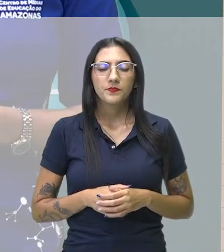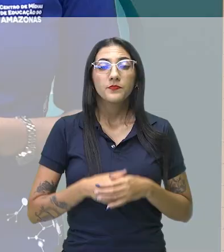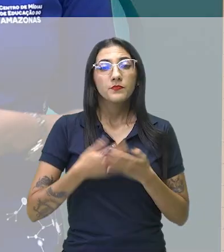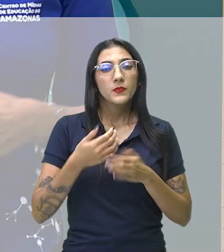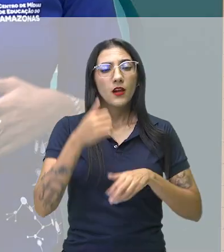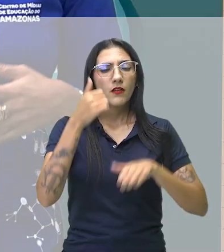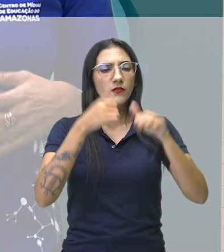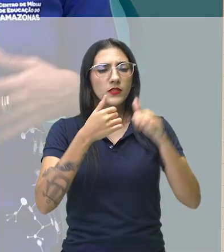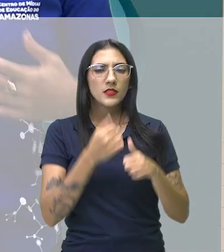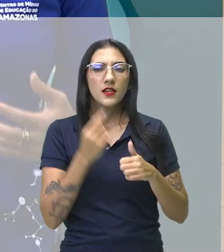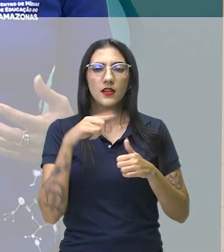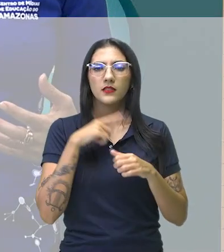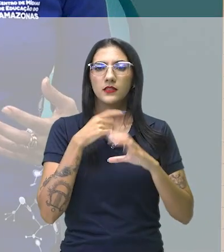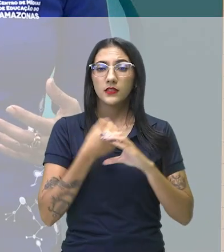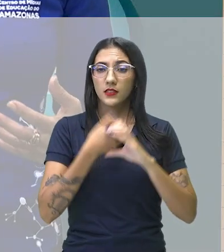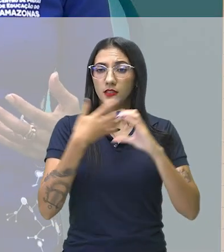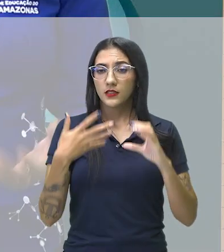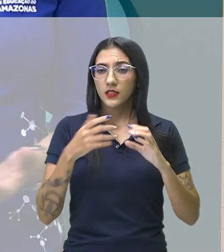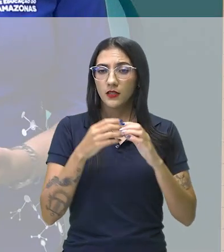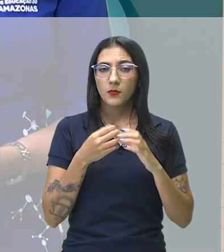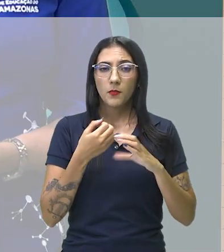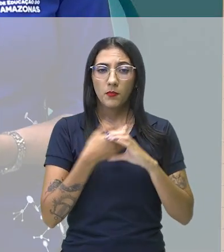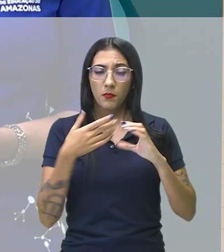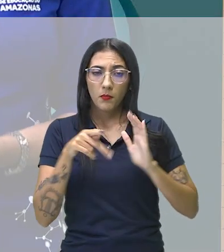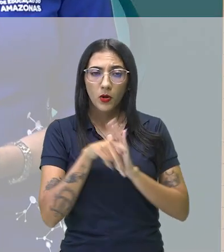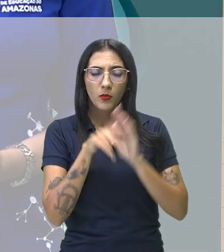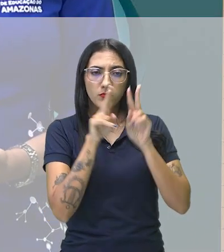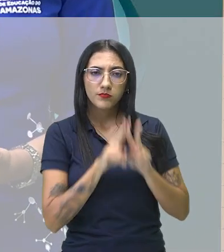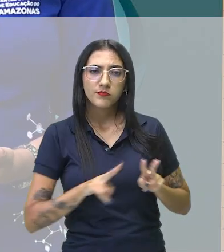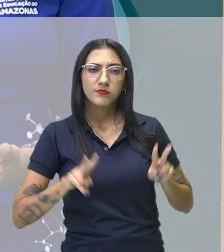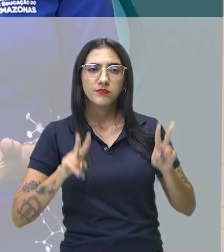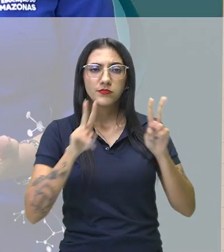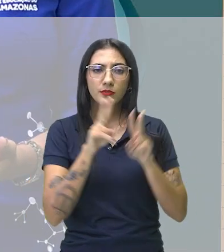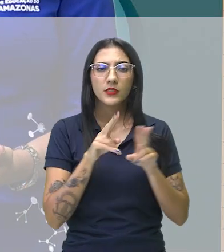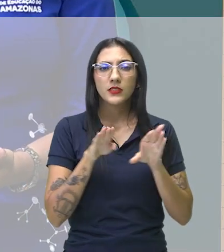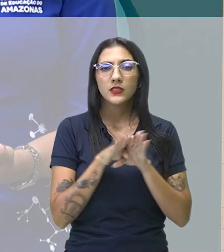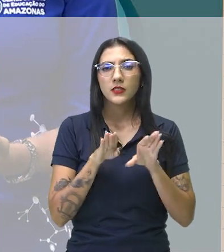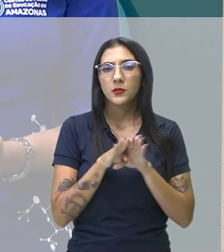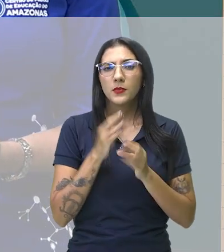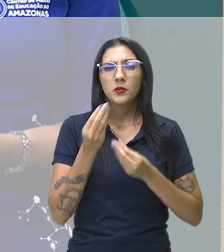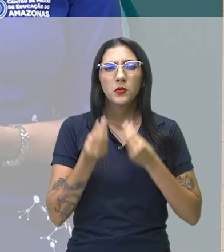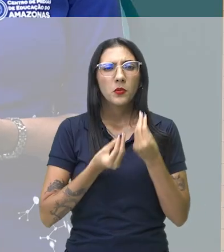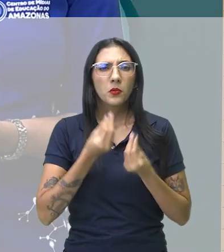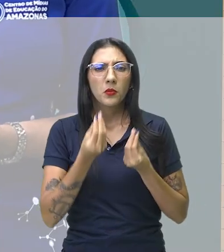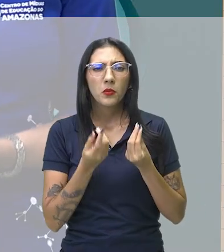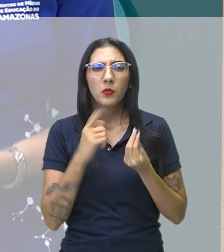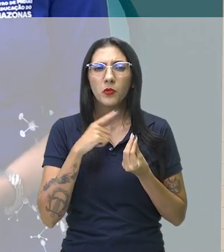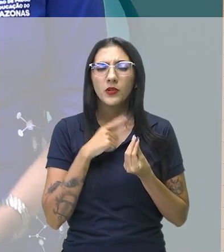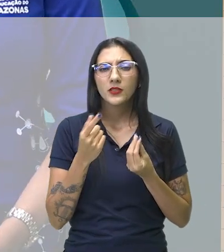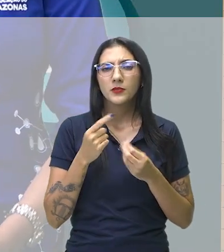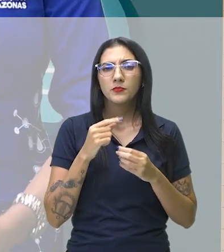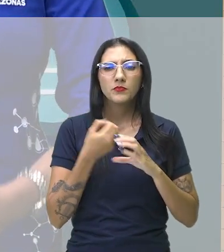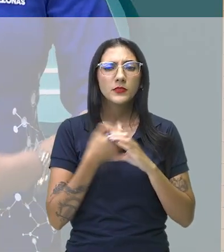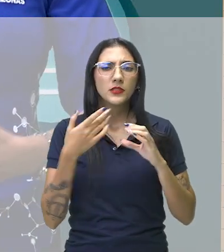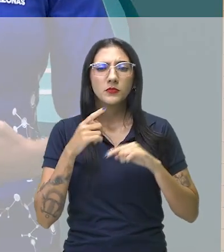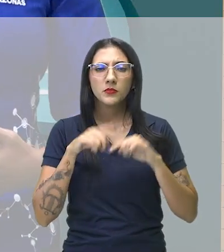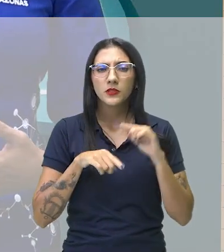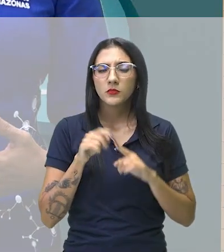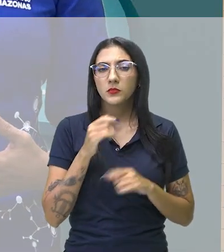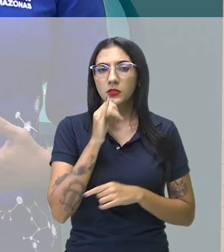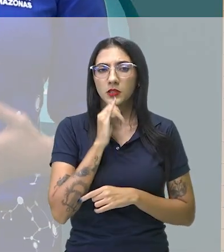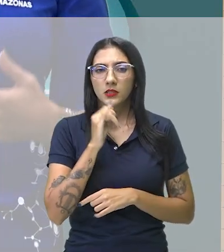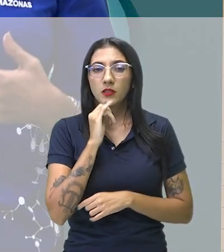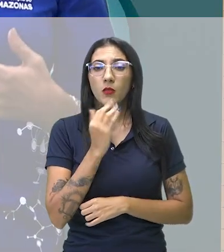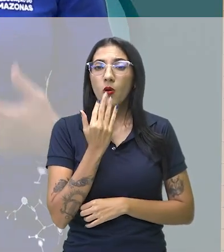os aspectos estéticos, ele implica observar como os elementos como a